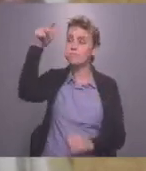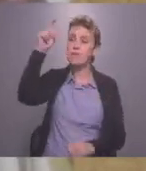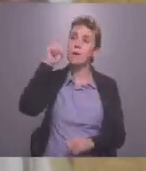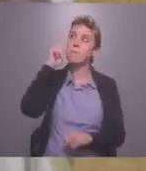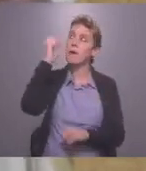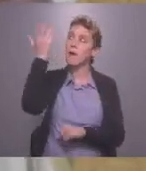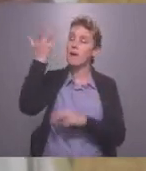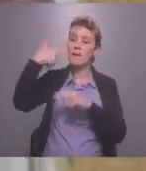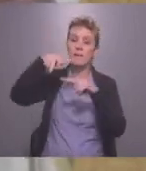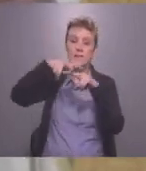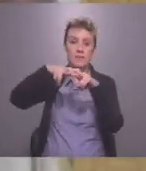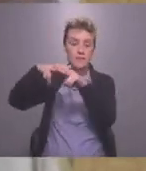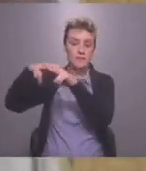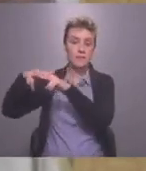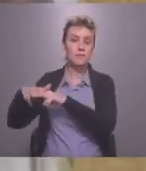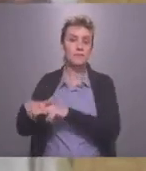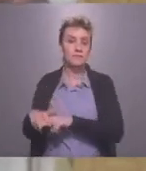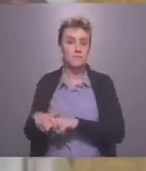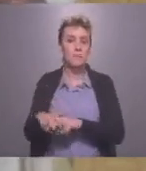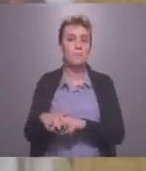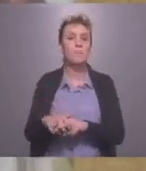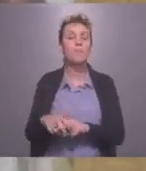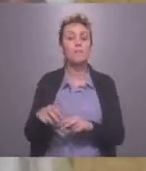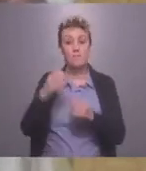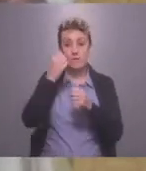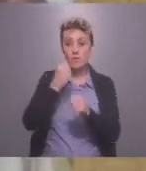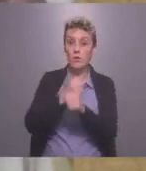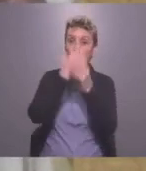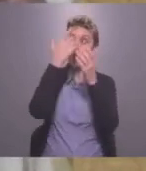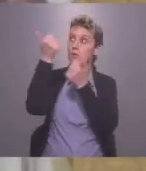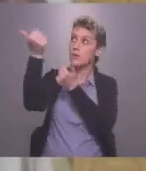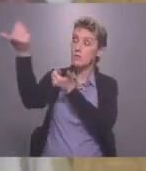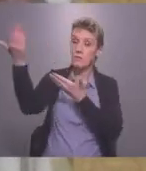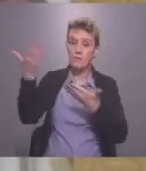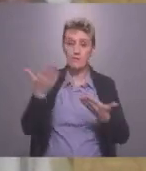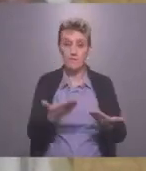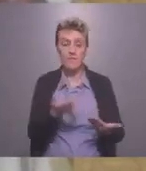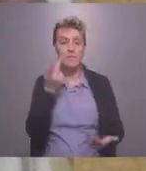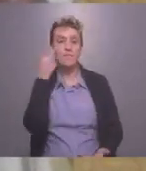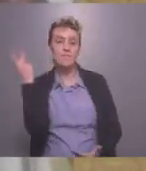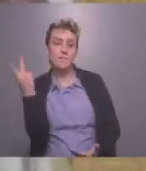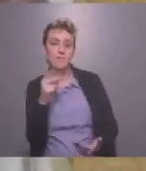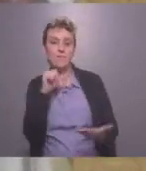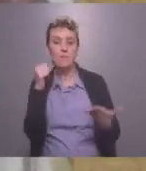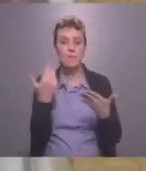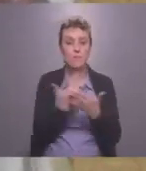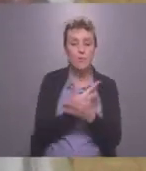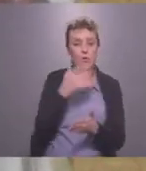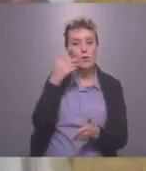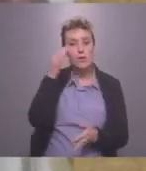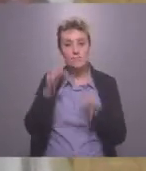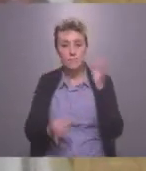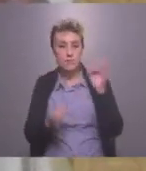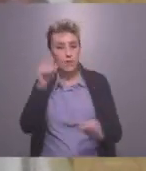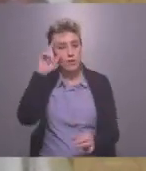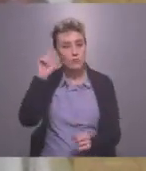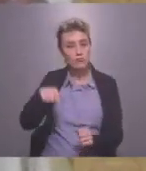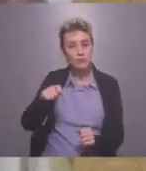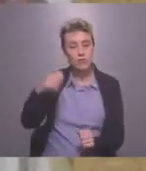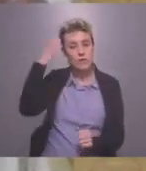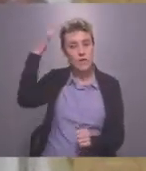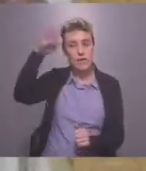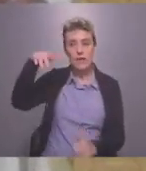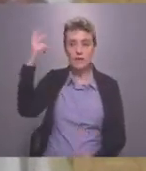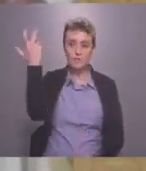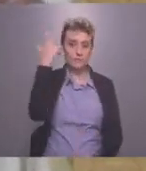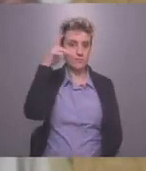à direita do Pai. De novo há de vir em sua glória para julgar os vivos e os mortos, e o seu